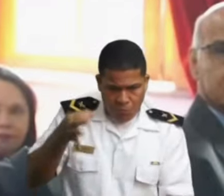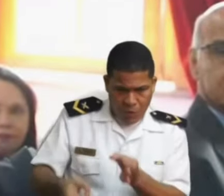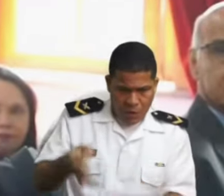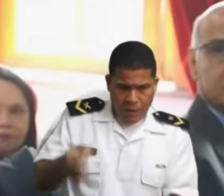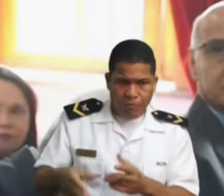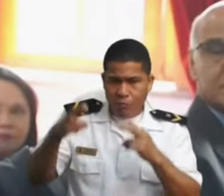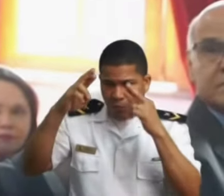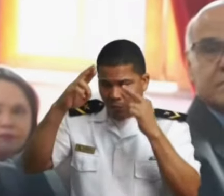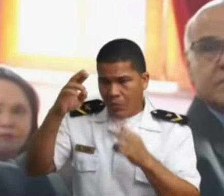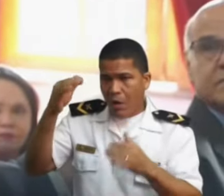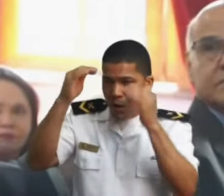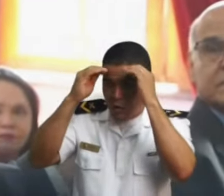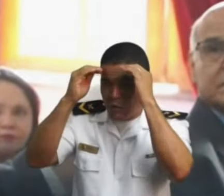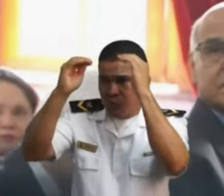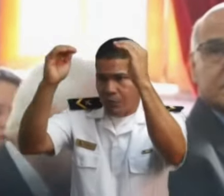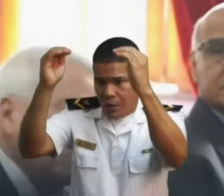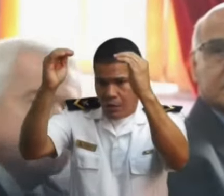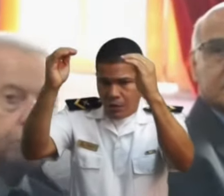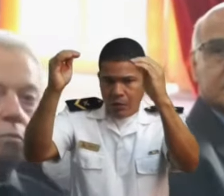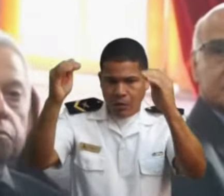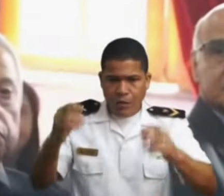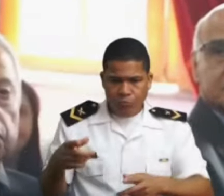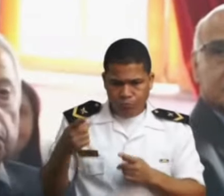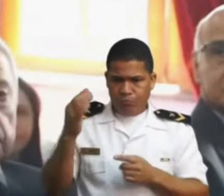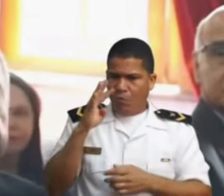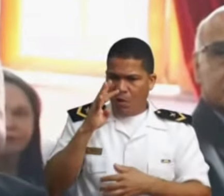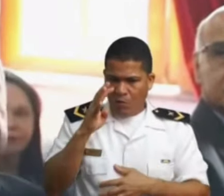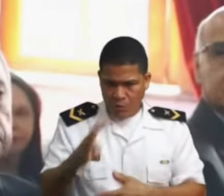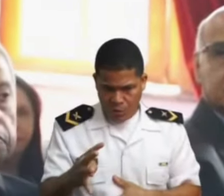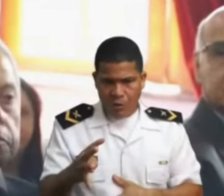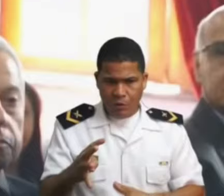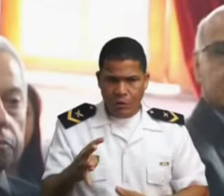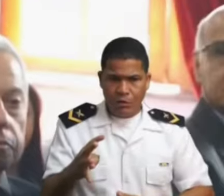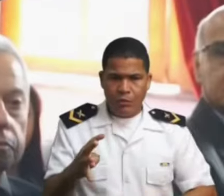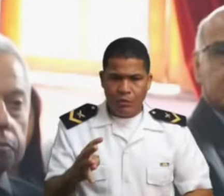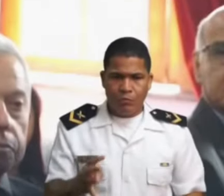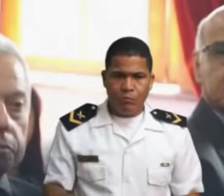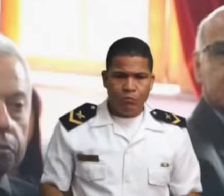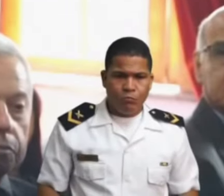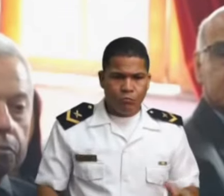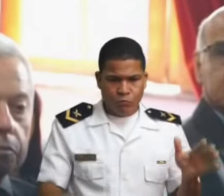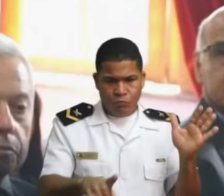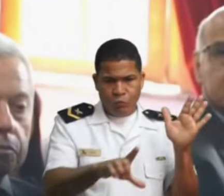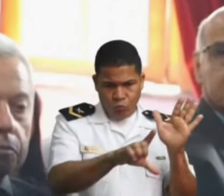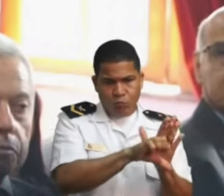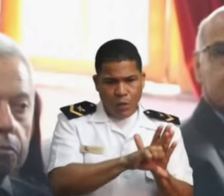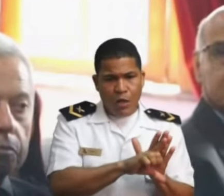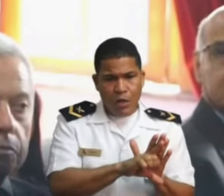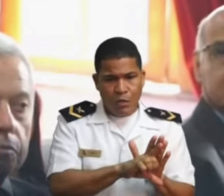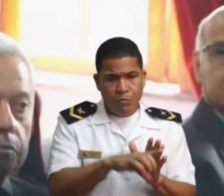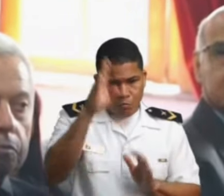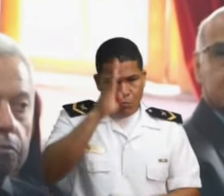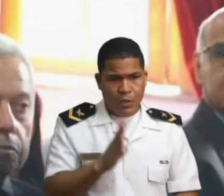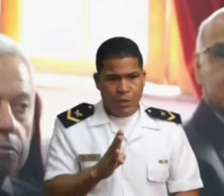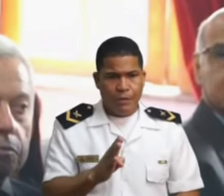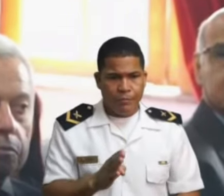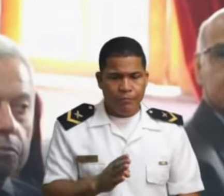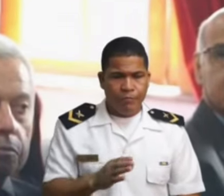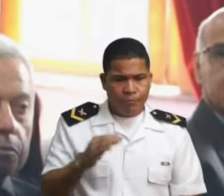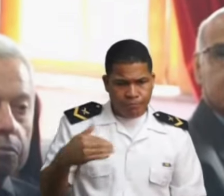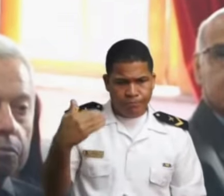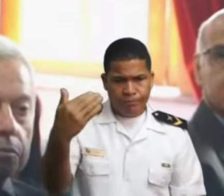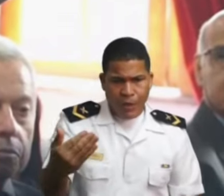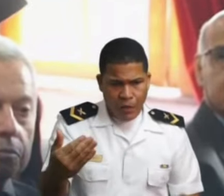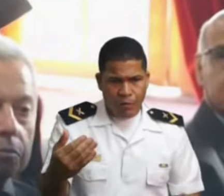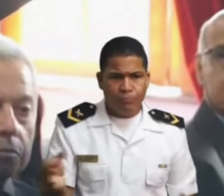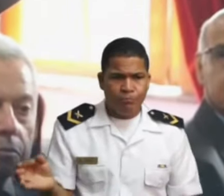sistema acusatório consagrado no ordenamento jurídico brasileiro. Diante disso,